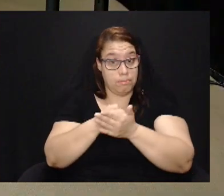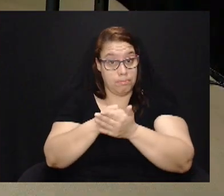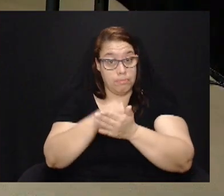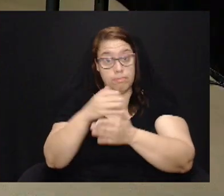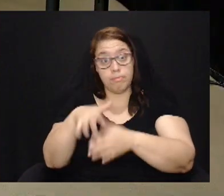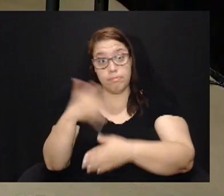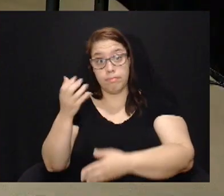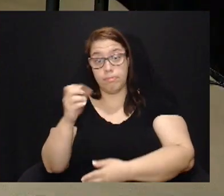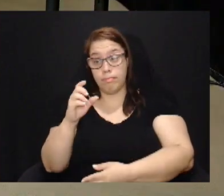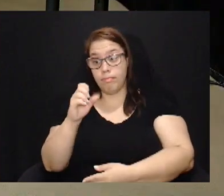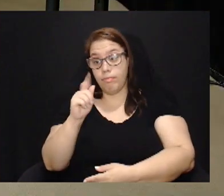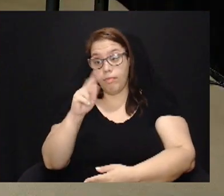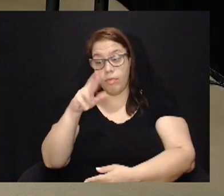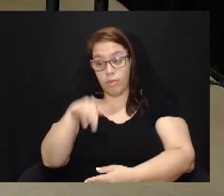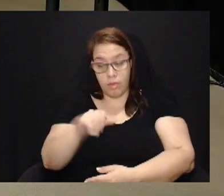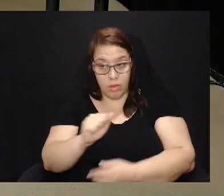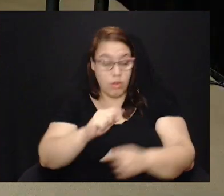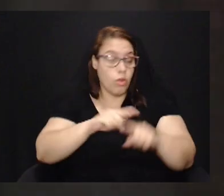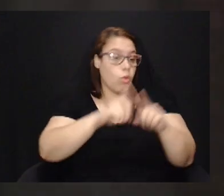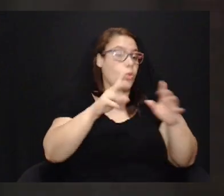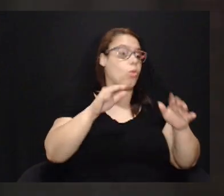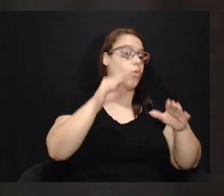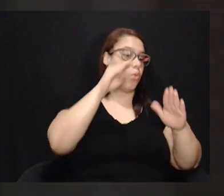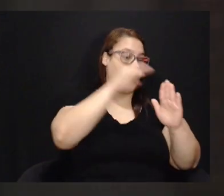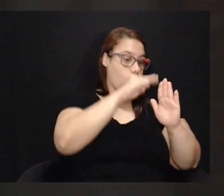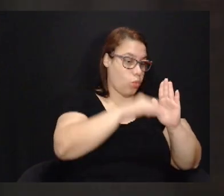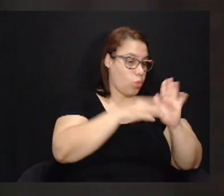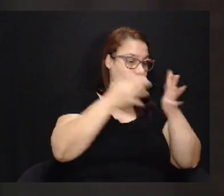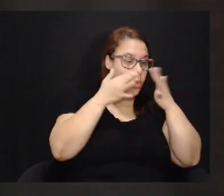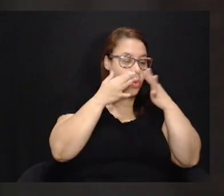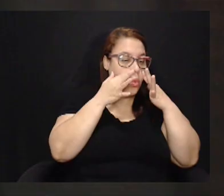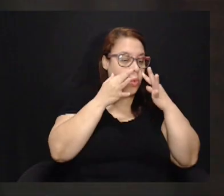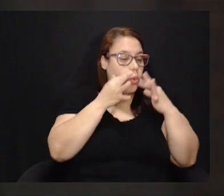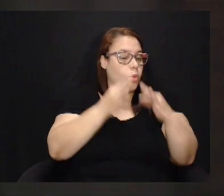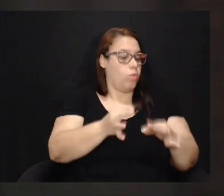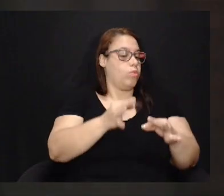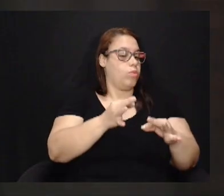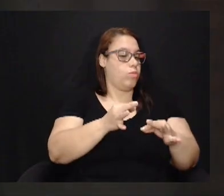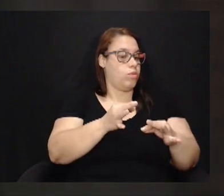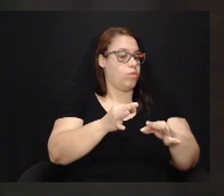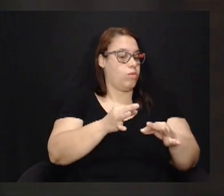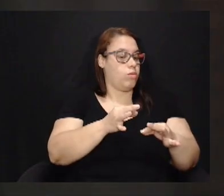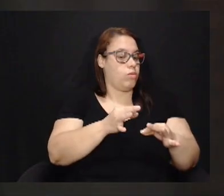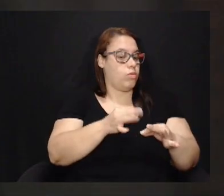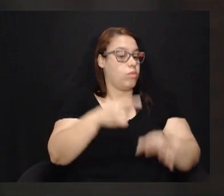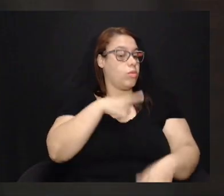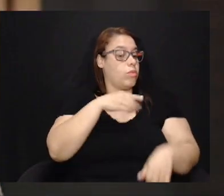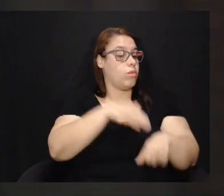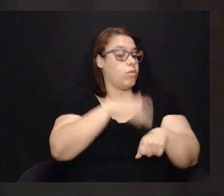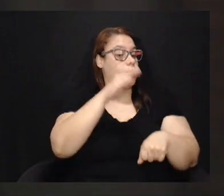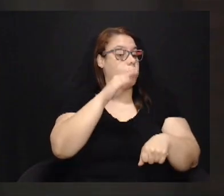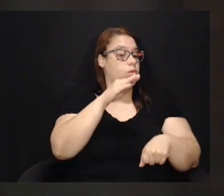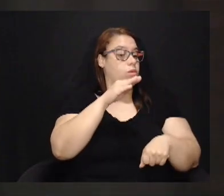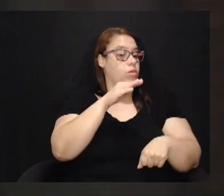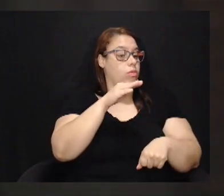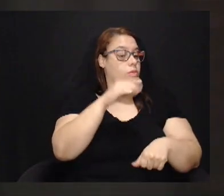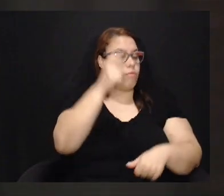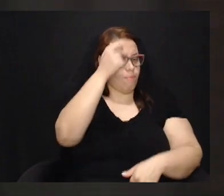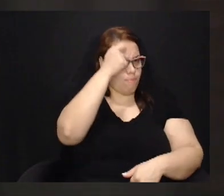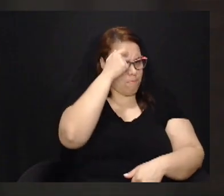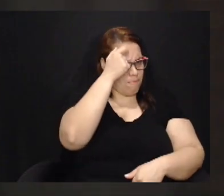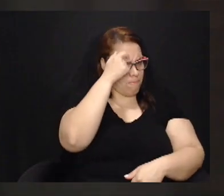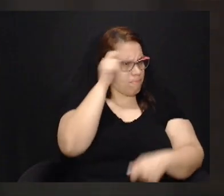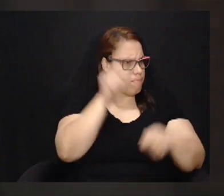Até porque em tudo que você coloca a sua atenção, você vai ter muito mais consciência do que você está